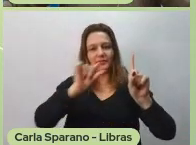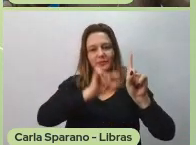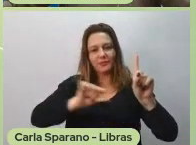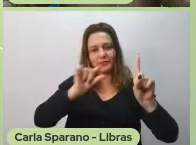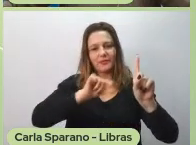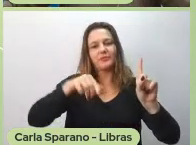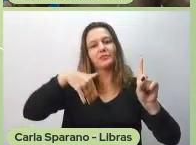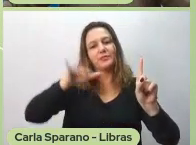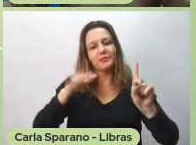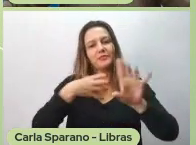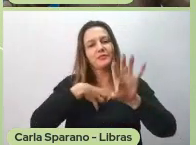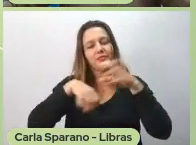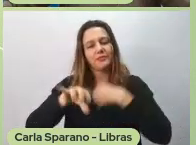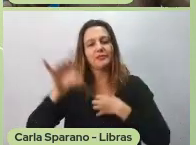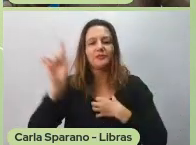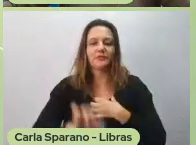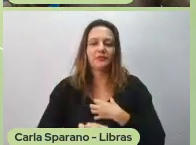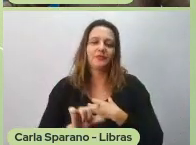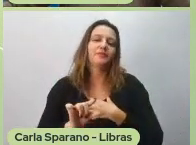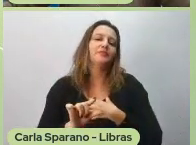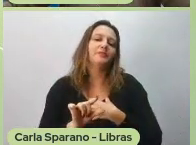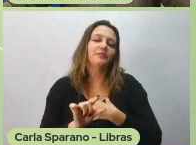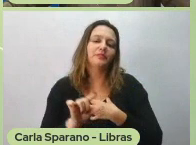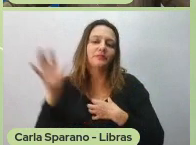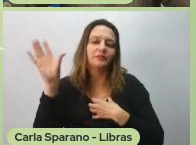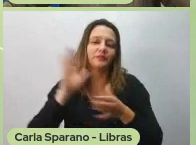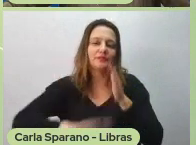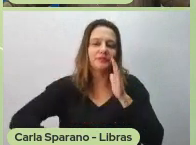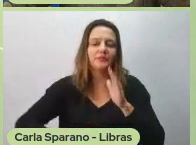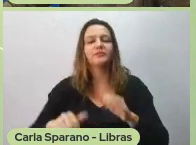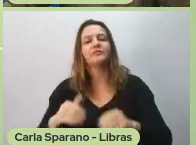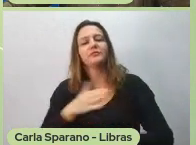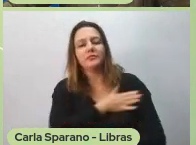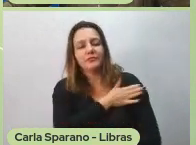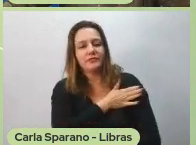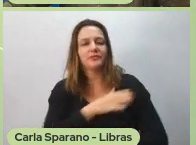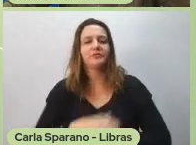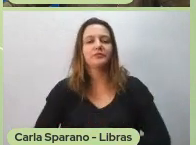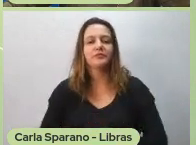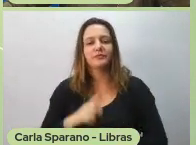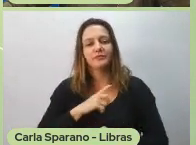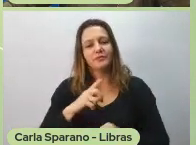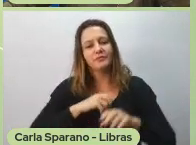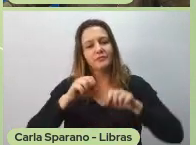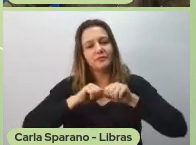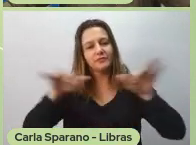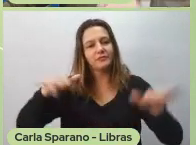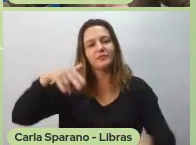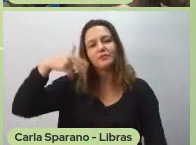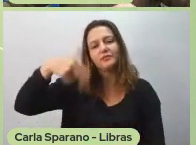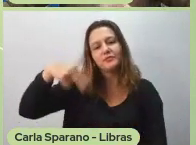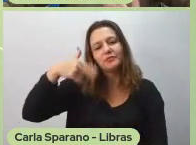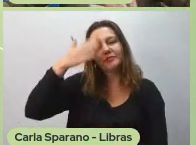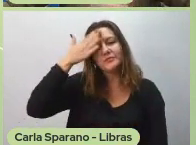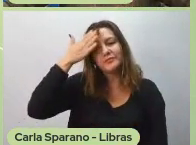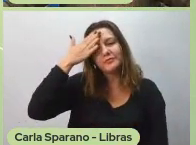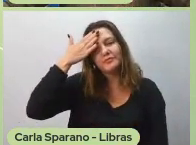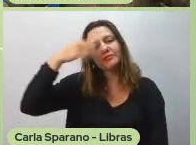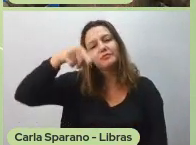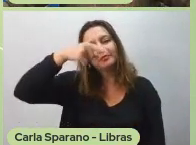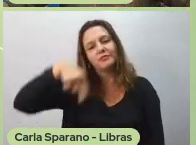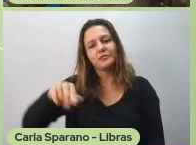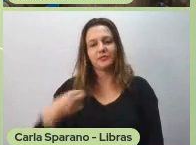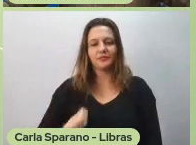empatia, menos preconceito, e o principal tema que a gente leva nas ações culturais, que é o quem vive sabe, porque a gente acredita muito que quem